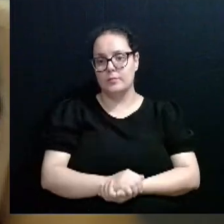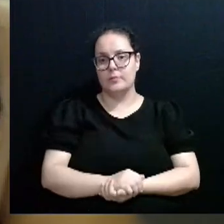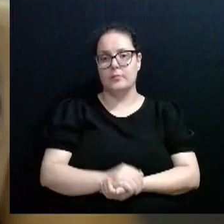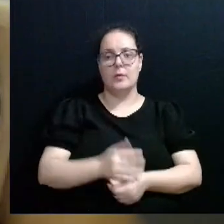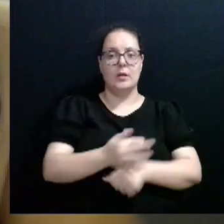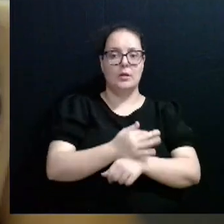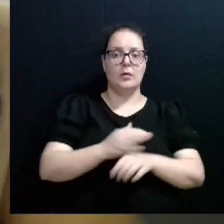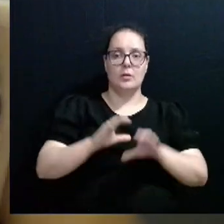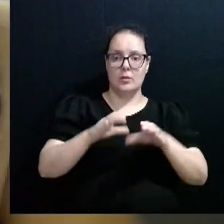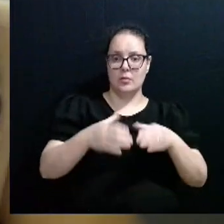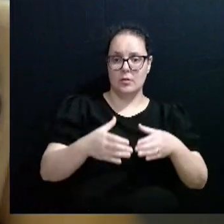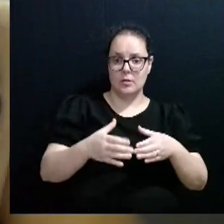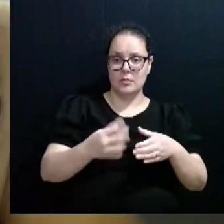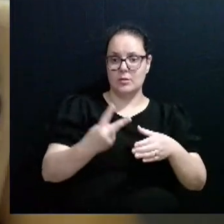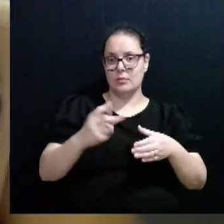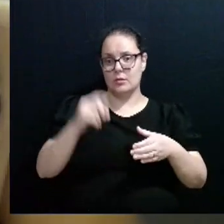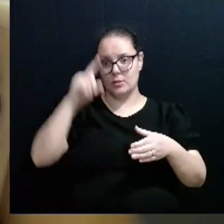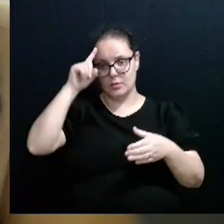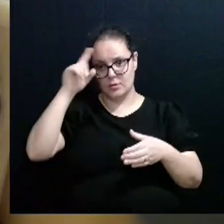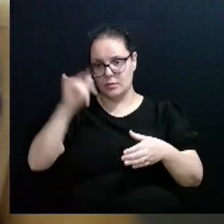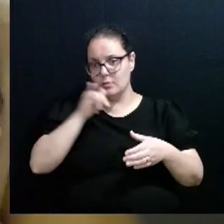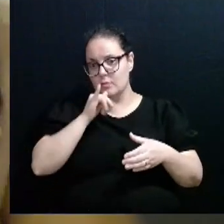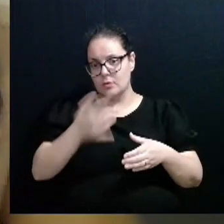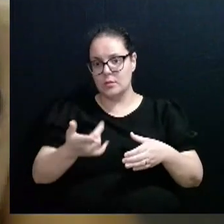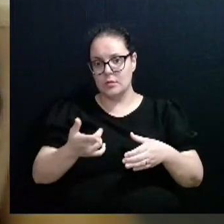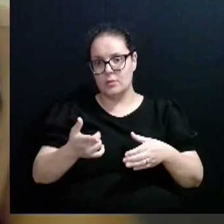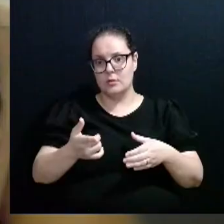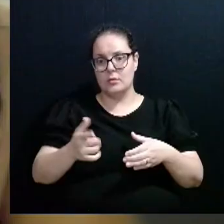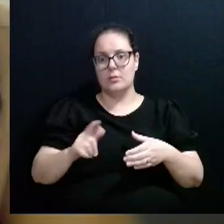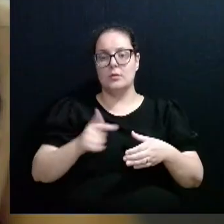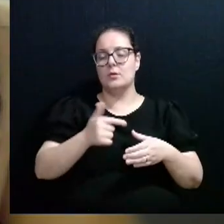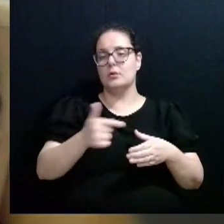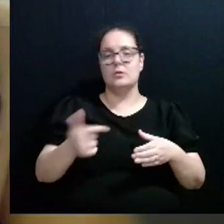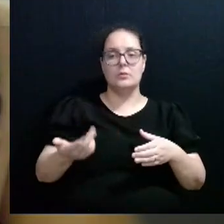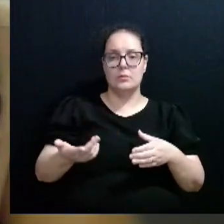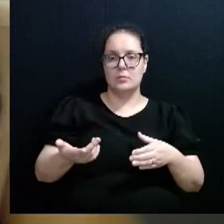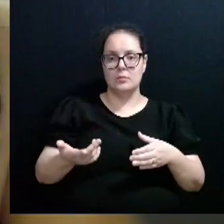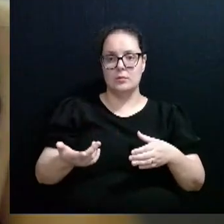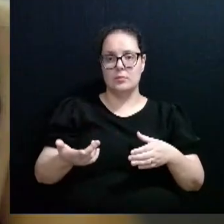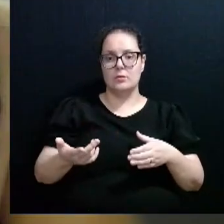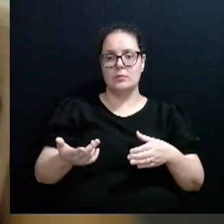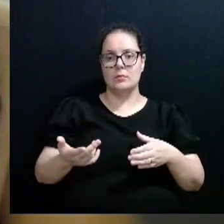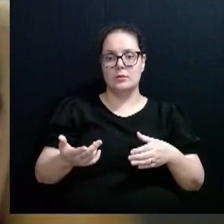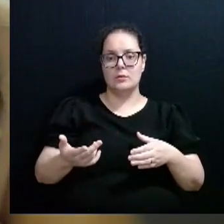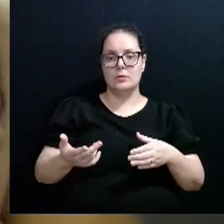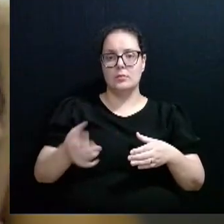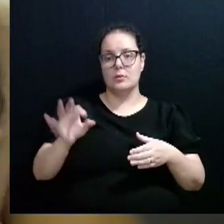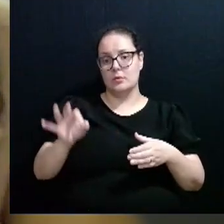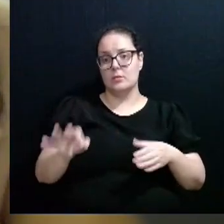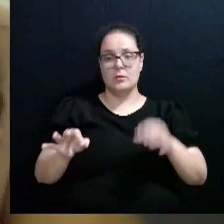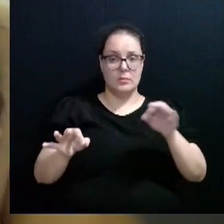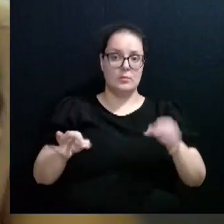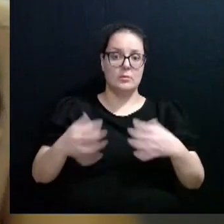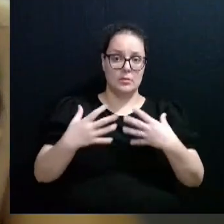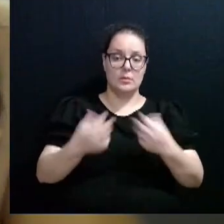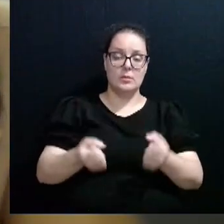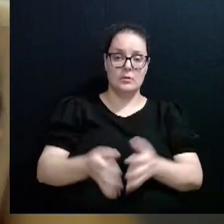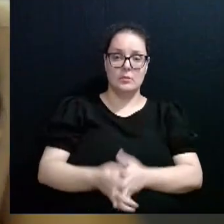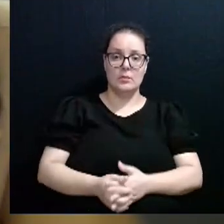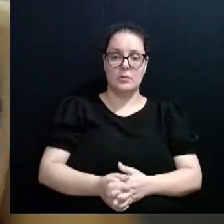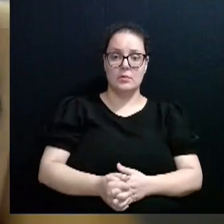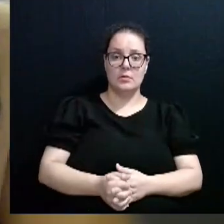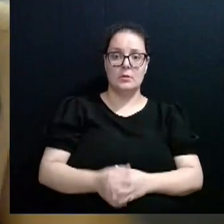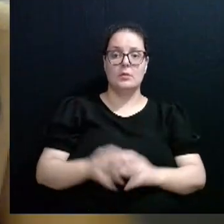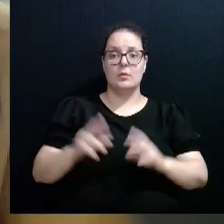dias, e ele não tinha tudo isso, né, de proporcionalidade para receber. A diferença vai ser tratada